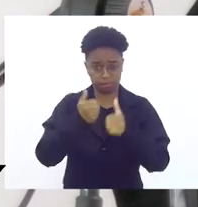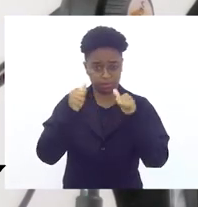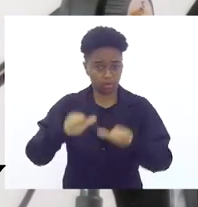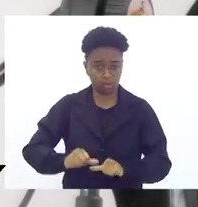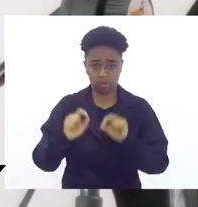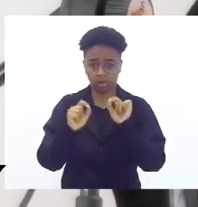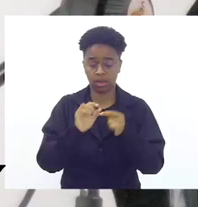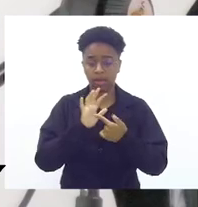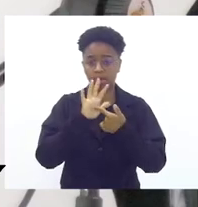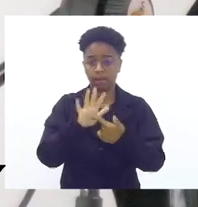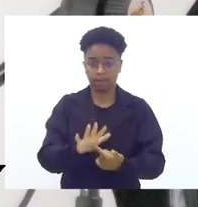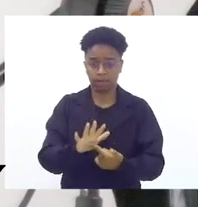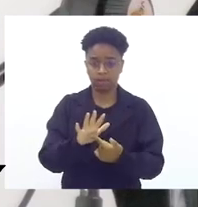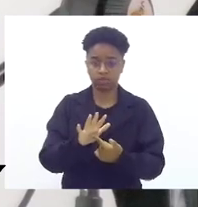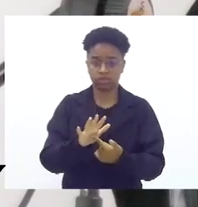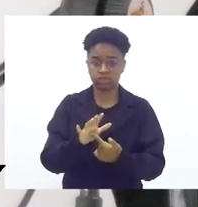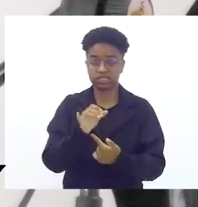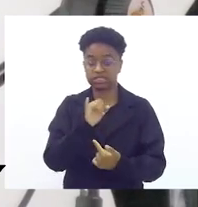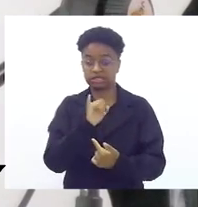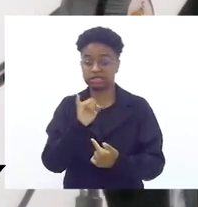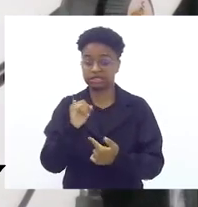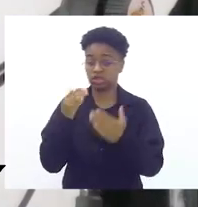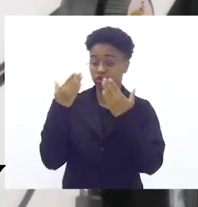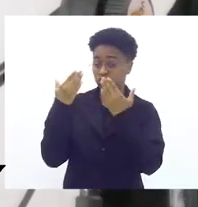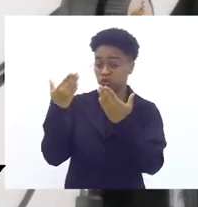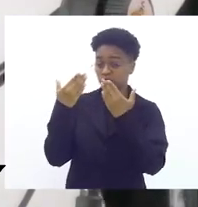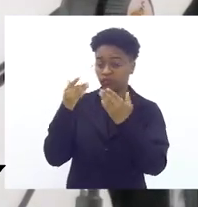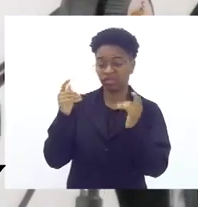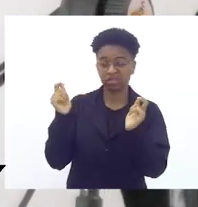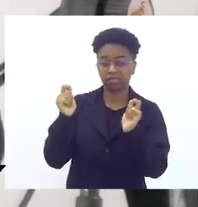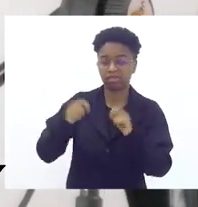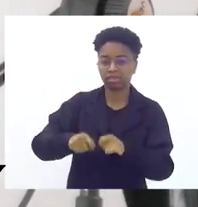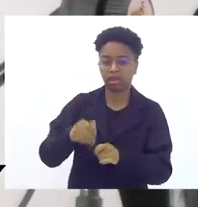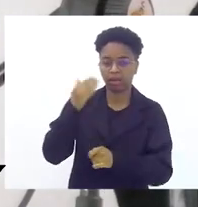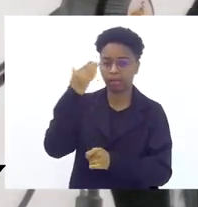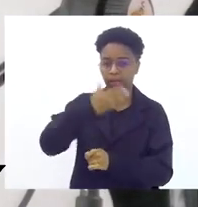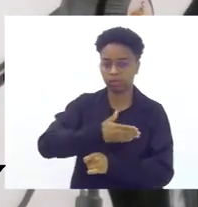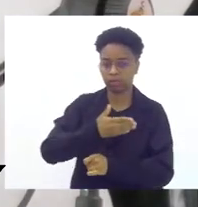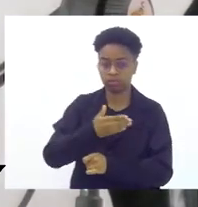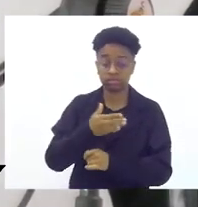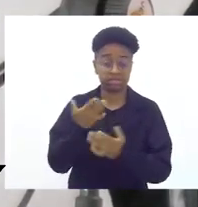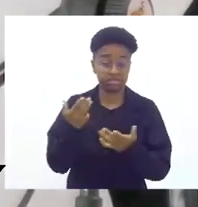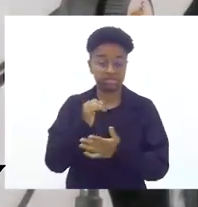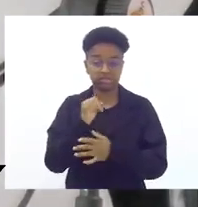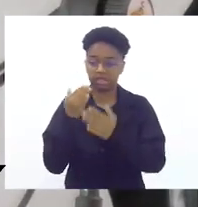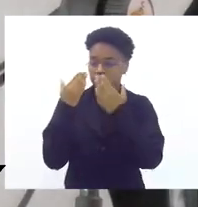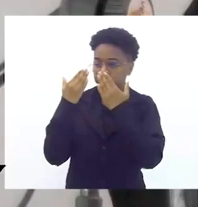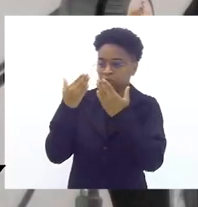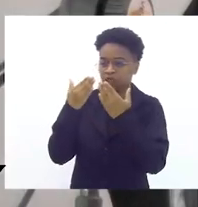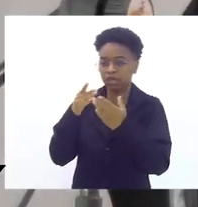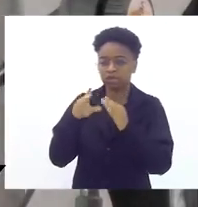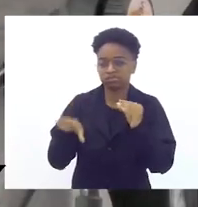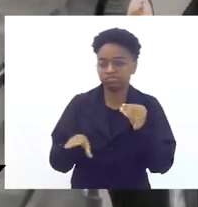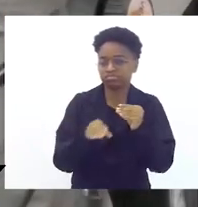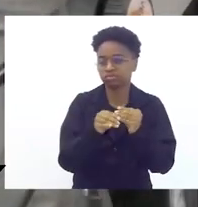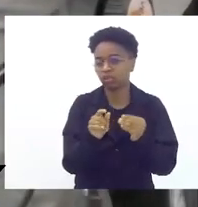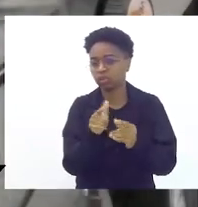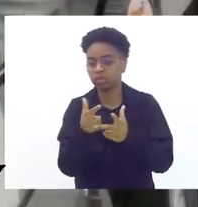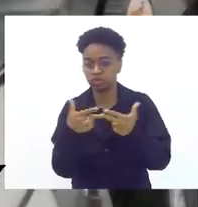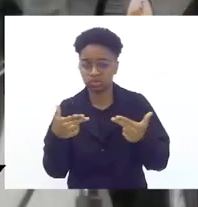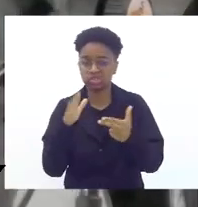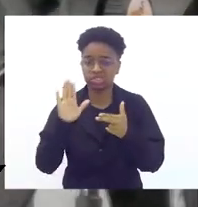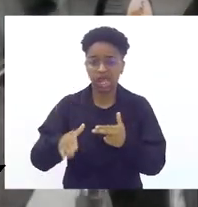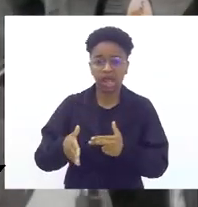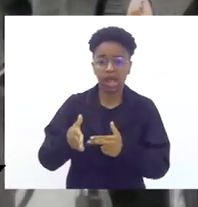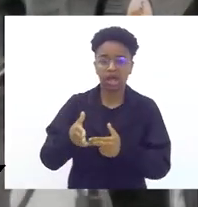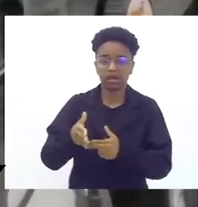que indícios seriam suficientes indícios corroborados por mais alguma coisa já seria suficiente para pedir a